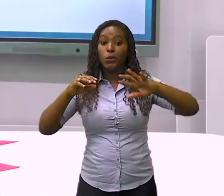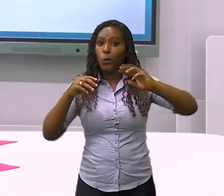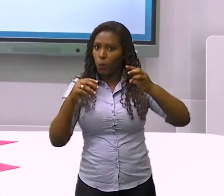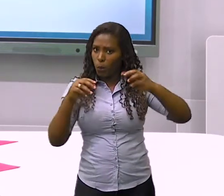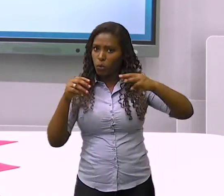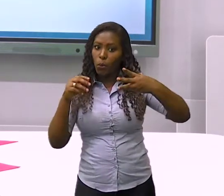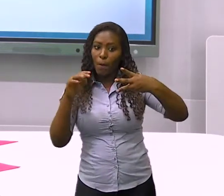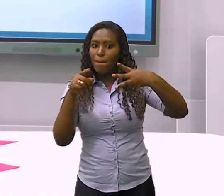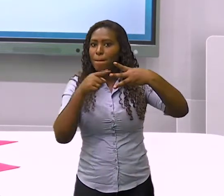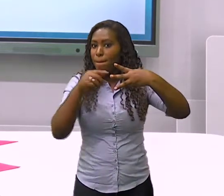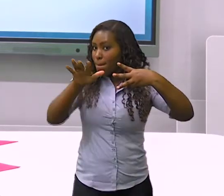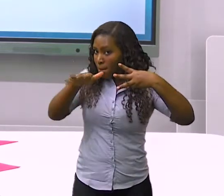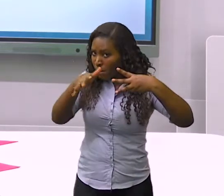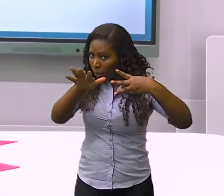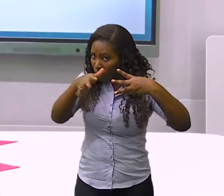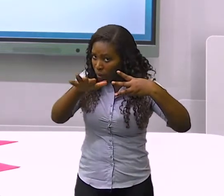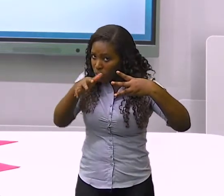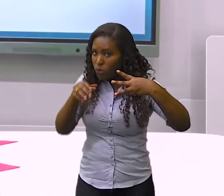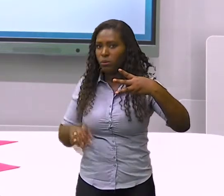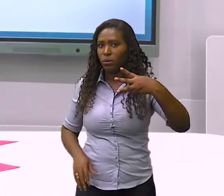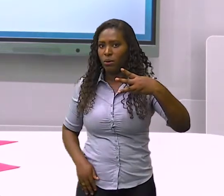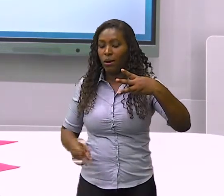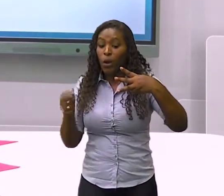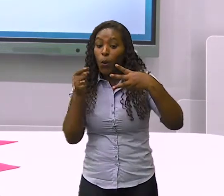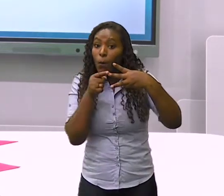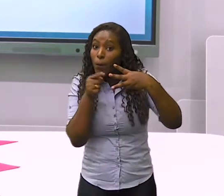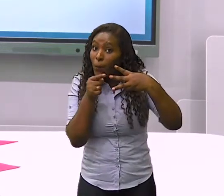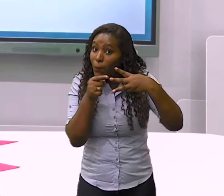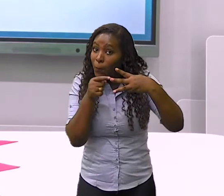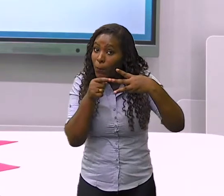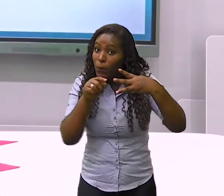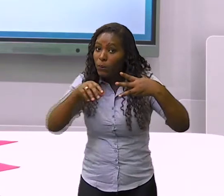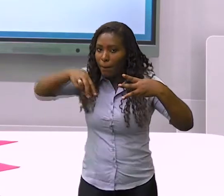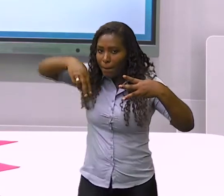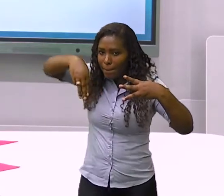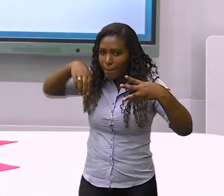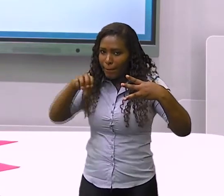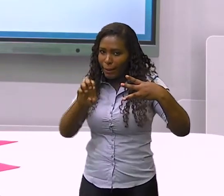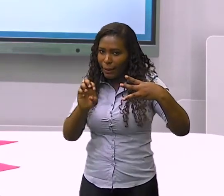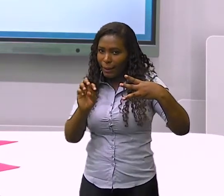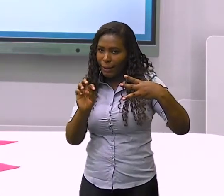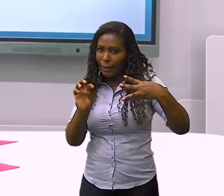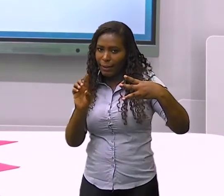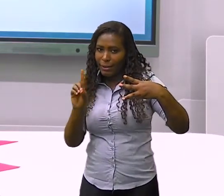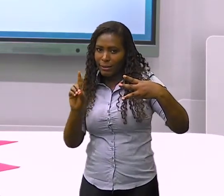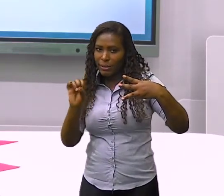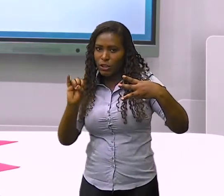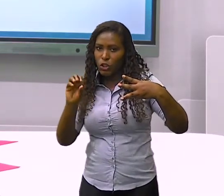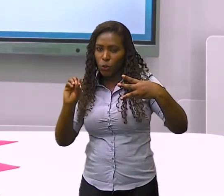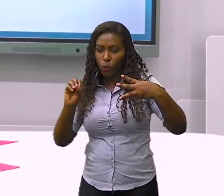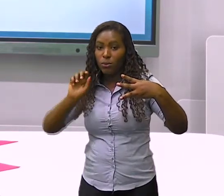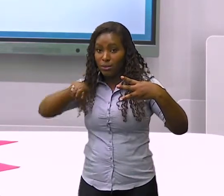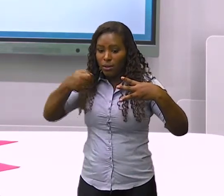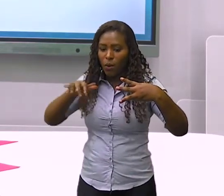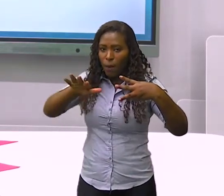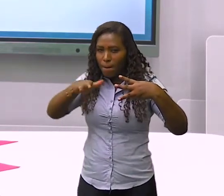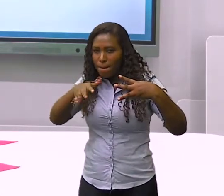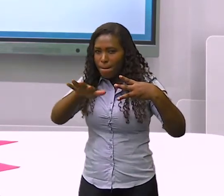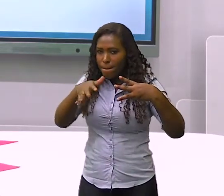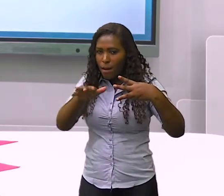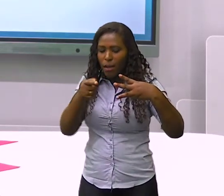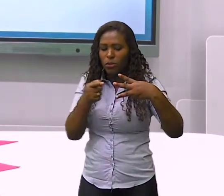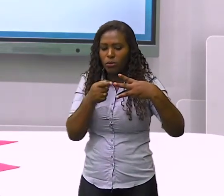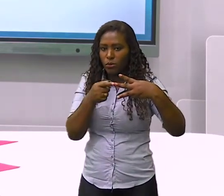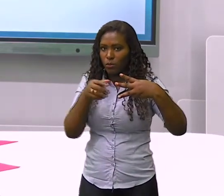característica de todo o paralelogramo, e além de se encontrar no ponto médio, elas formam ângulos de